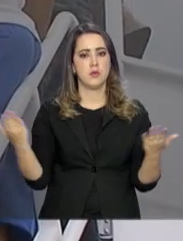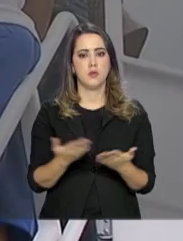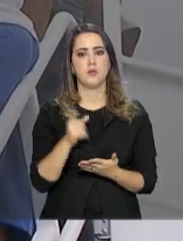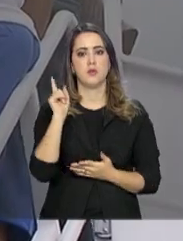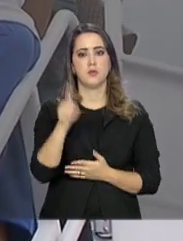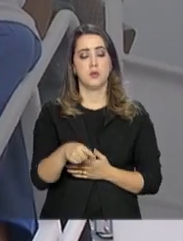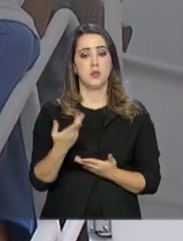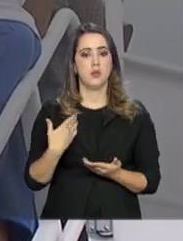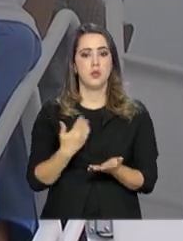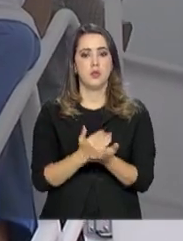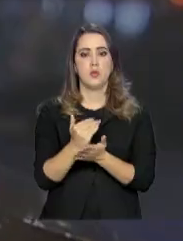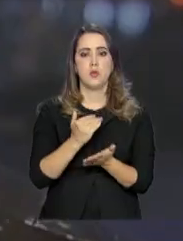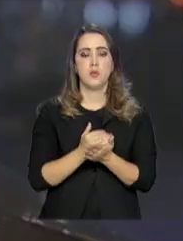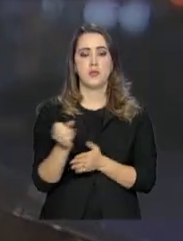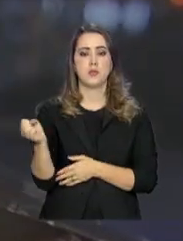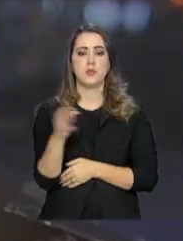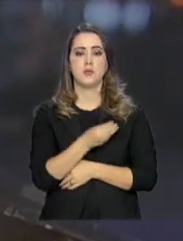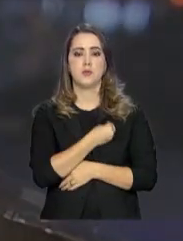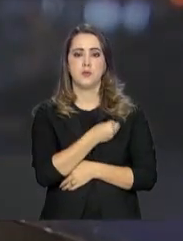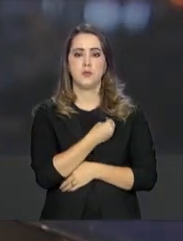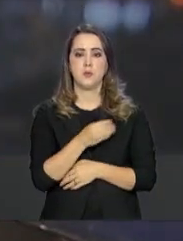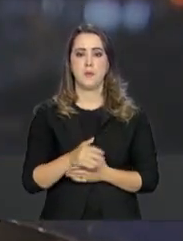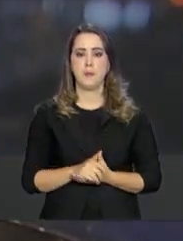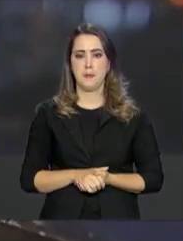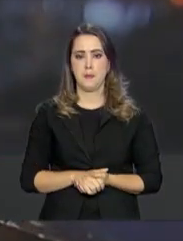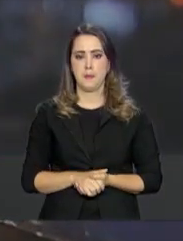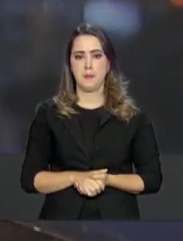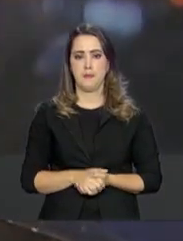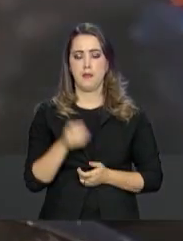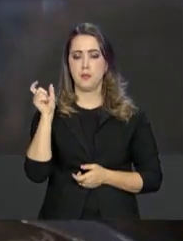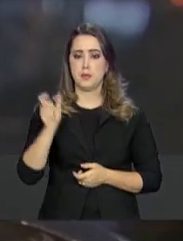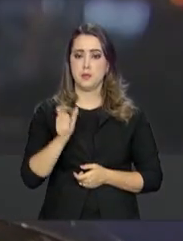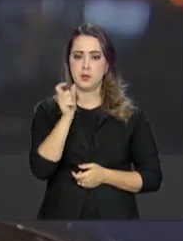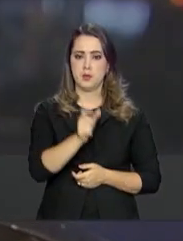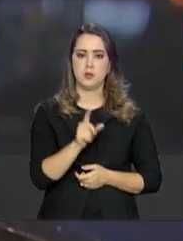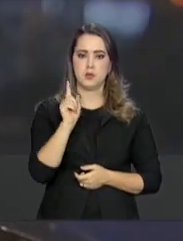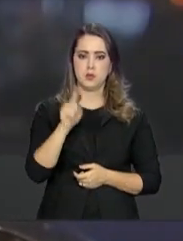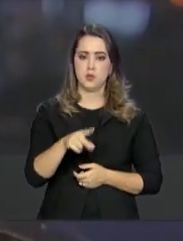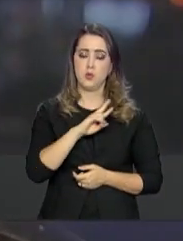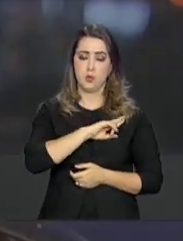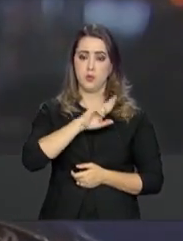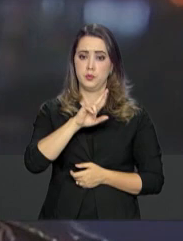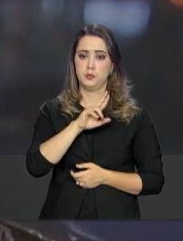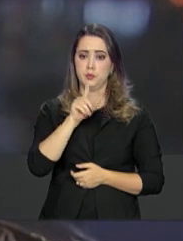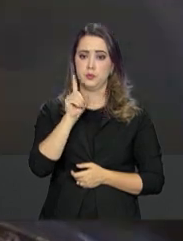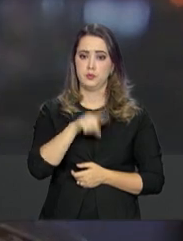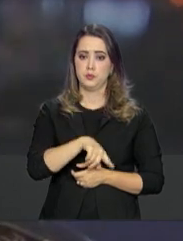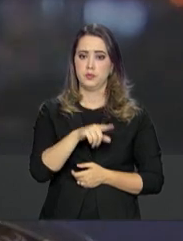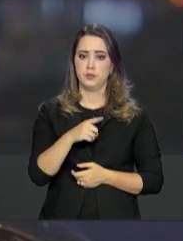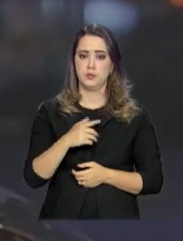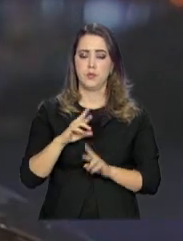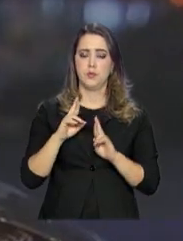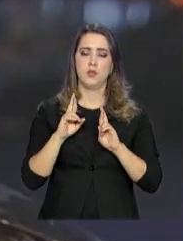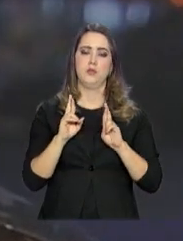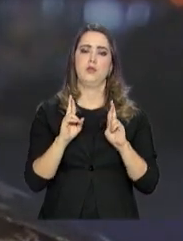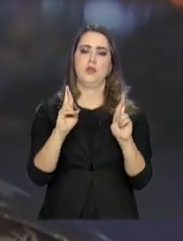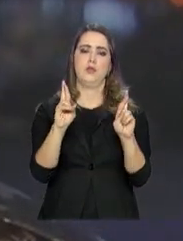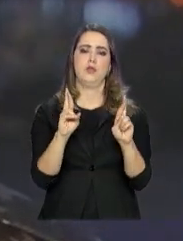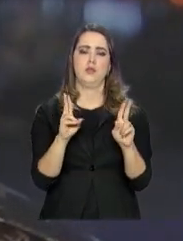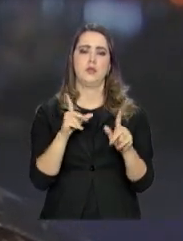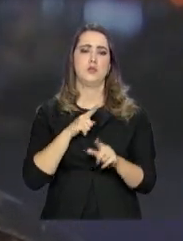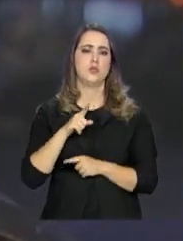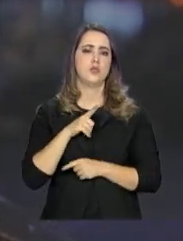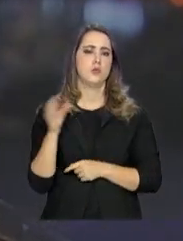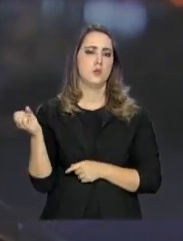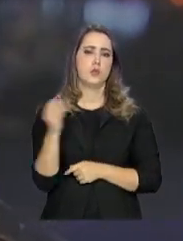eles começam uma nova fase. Para o imigrante, é uma representação da esperança de ter